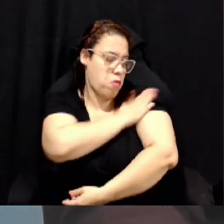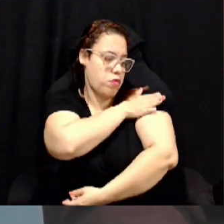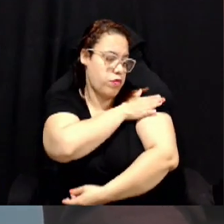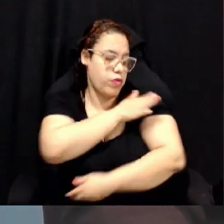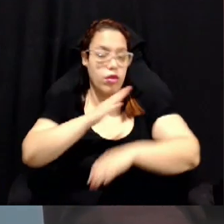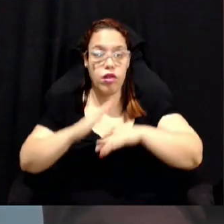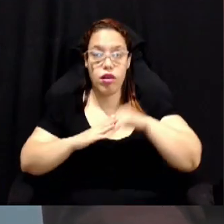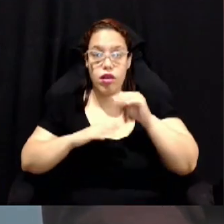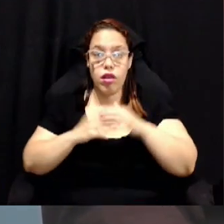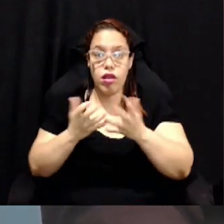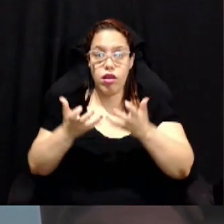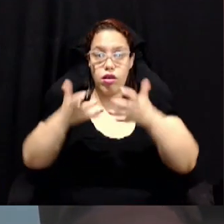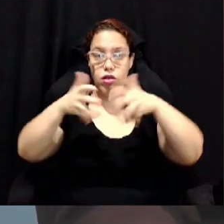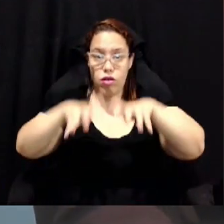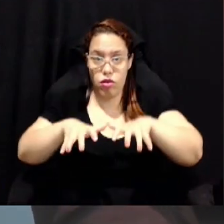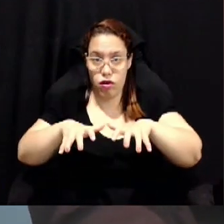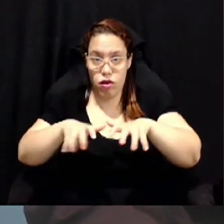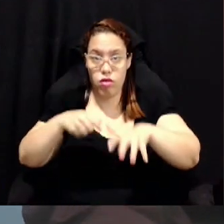nem levar o filho para a escola.